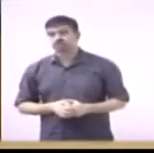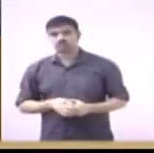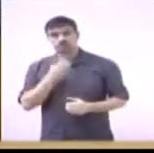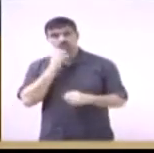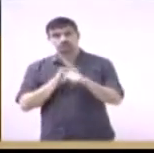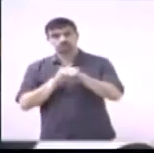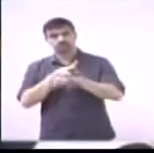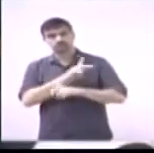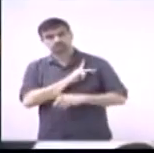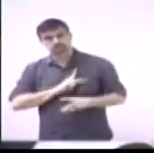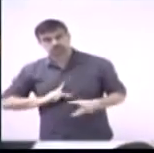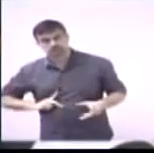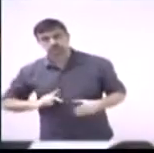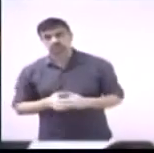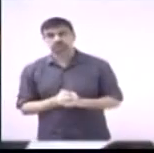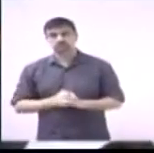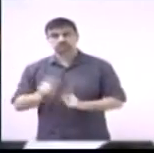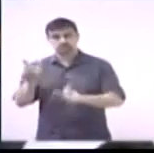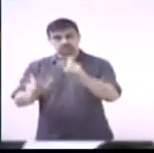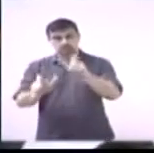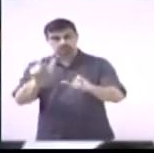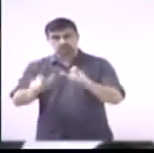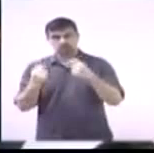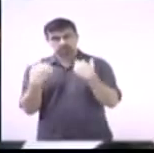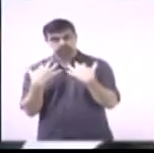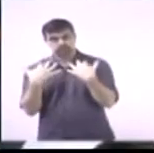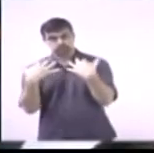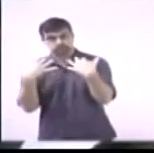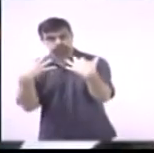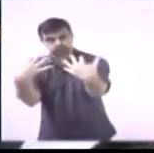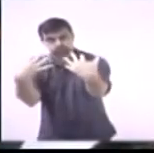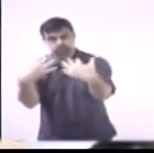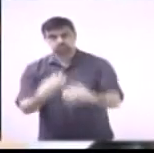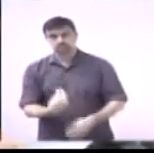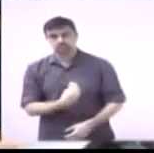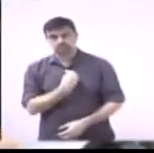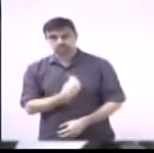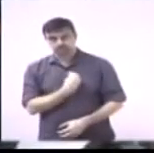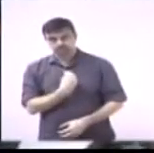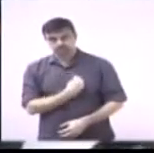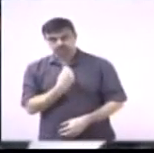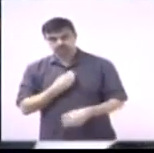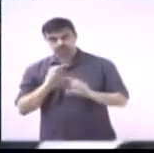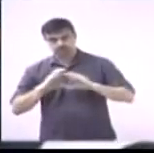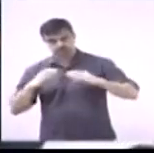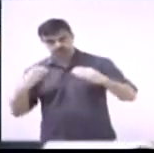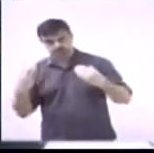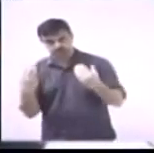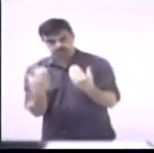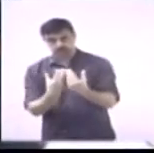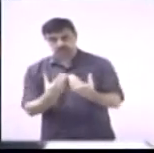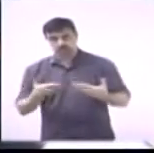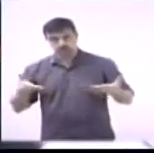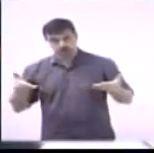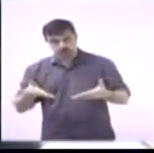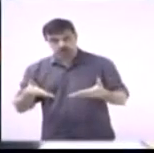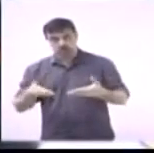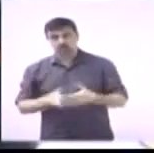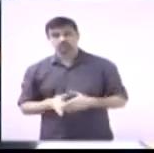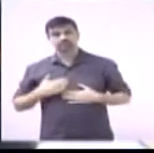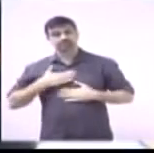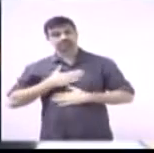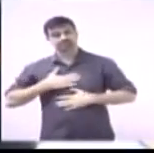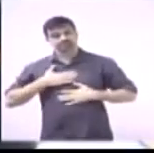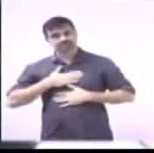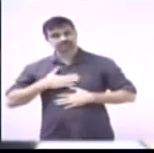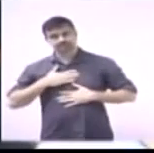Boa noite, senhor presidente, público presente que ainda se encontra na Câmara, na Casa de Leis. É uma alegria imensa